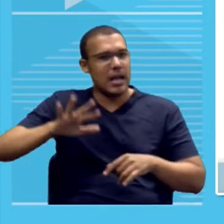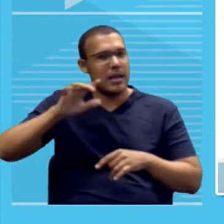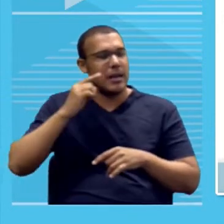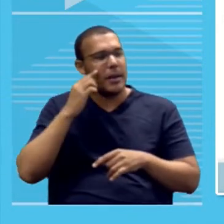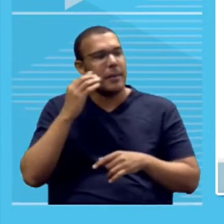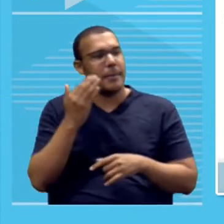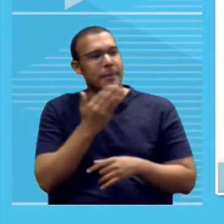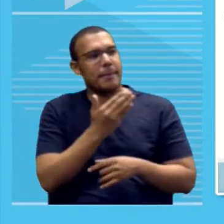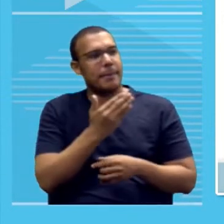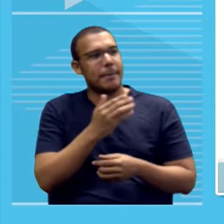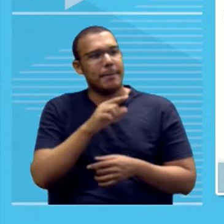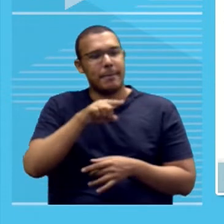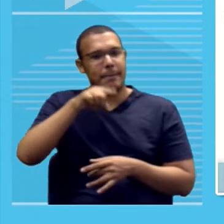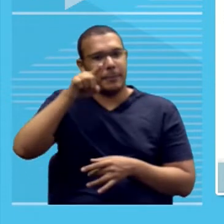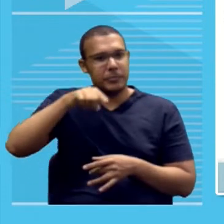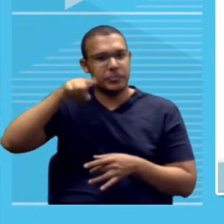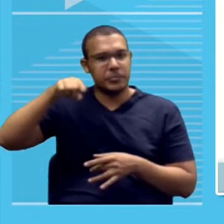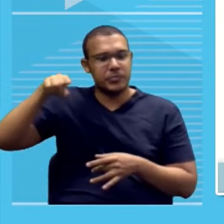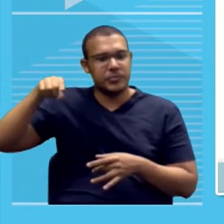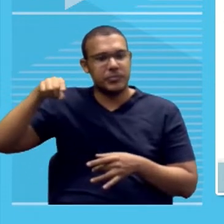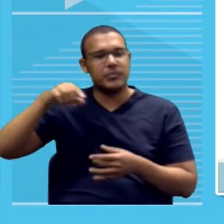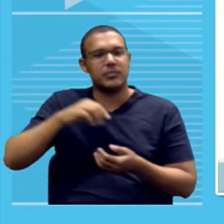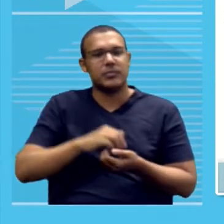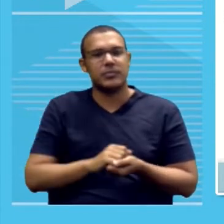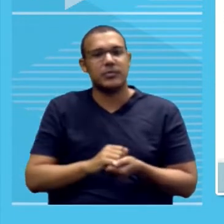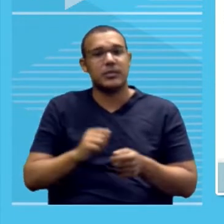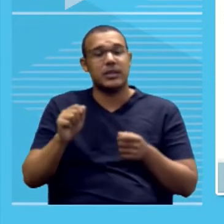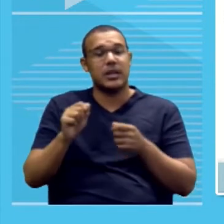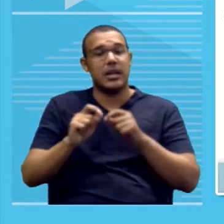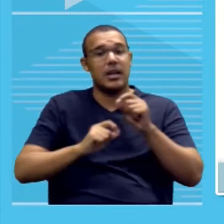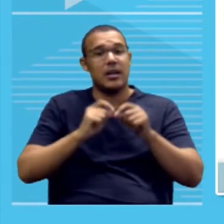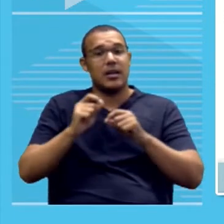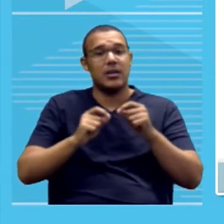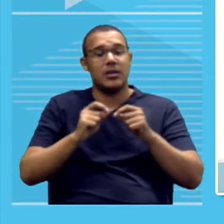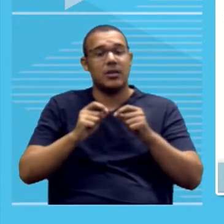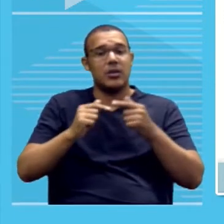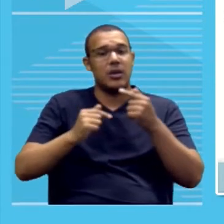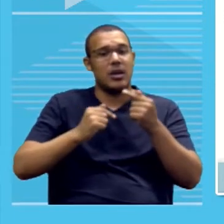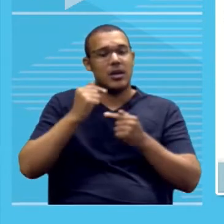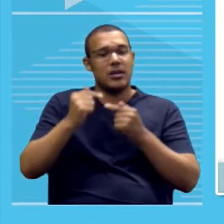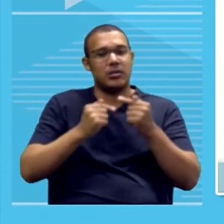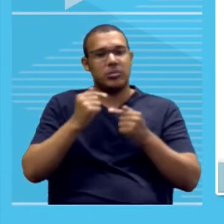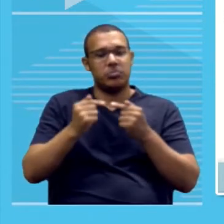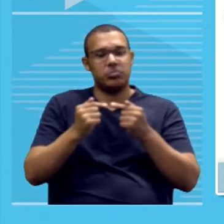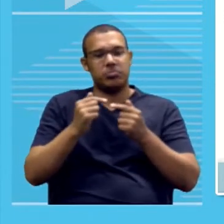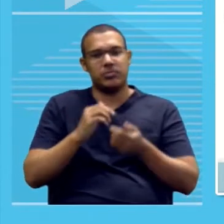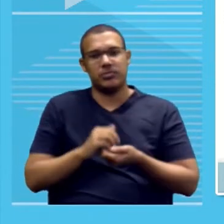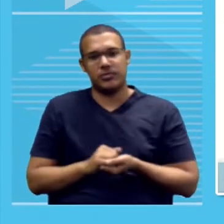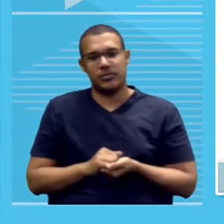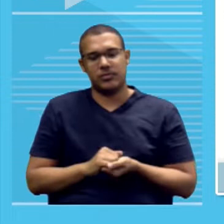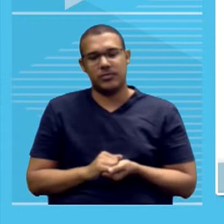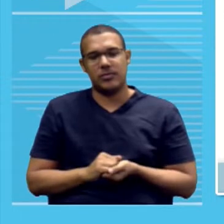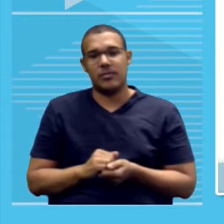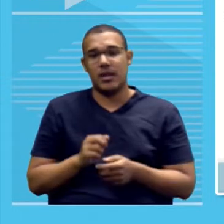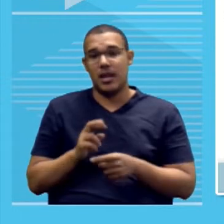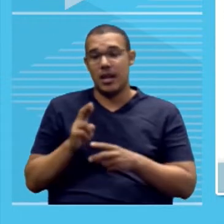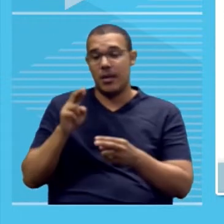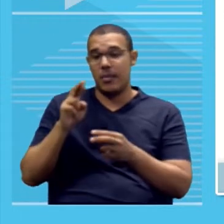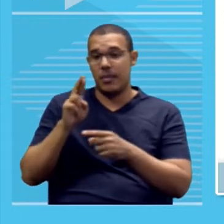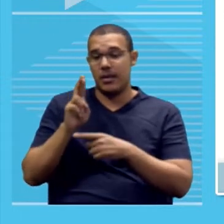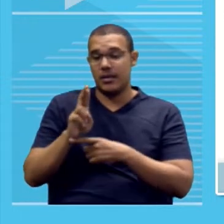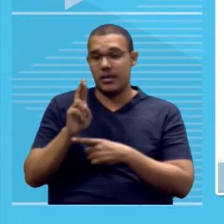esse dentado aí, esse dentilhado, você está falando de um resistor. São representados pela letra R e no